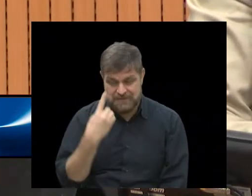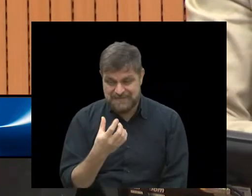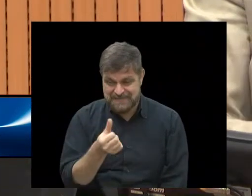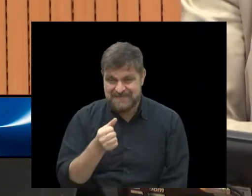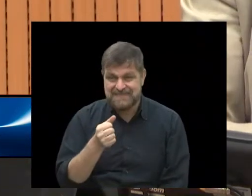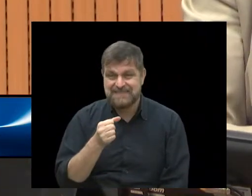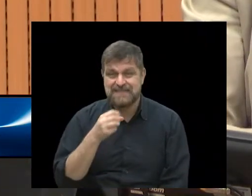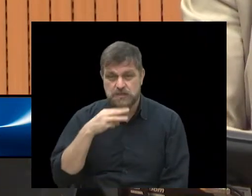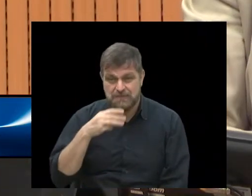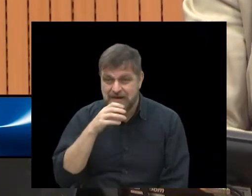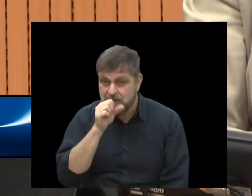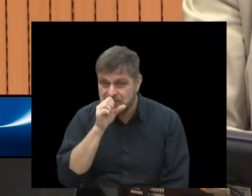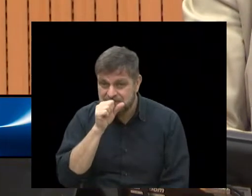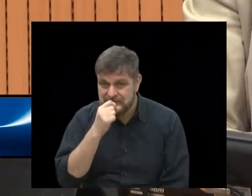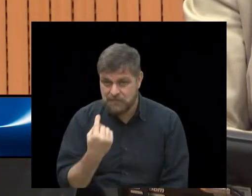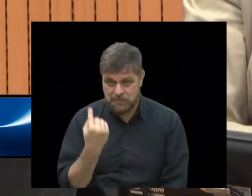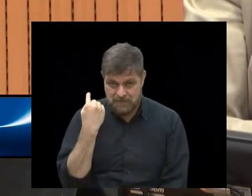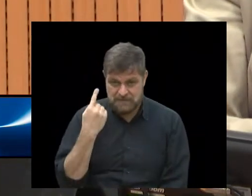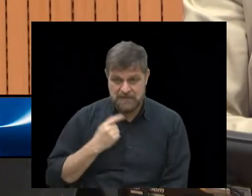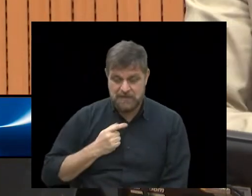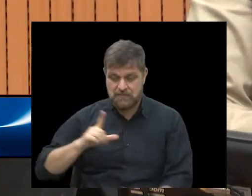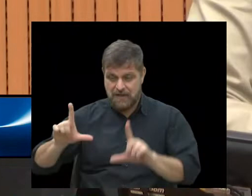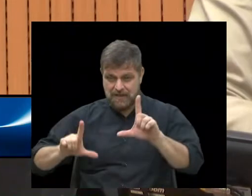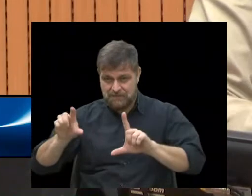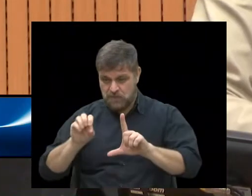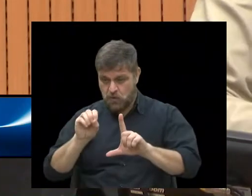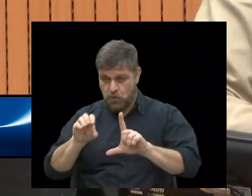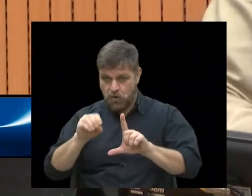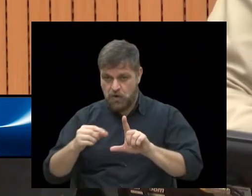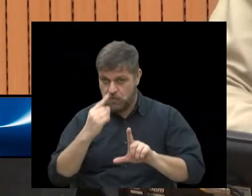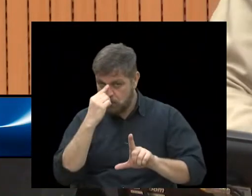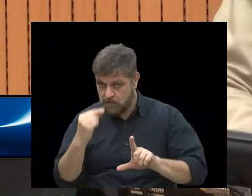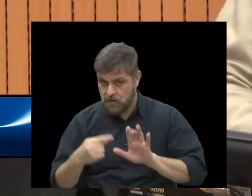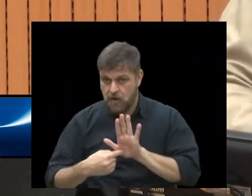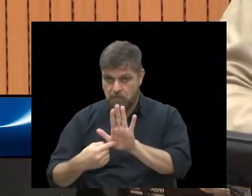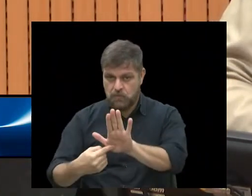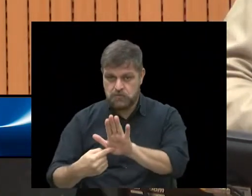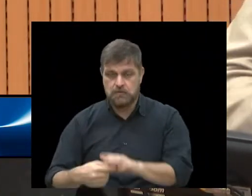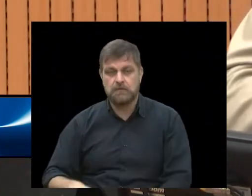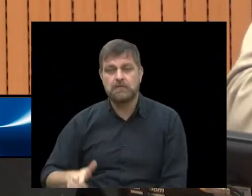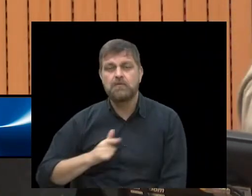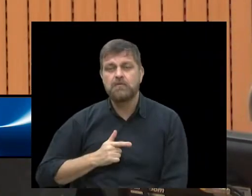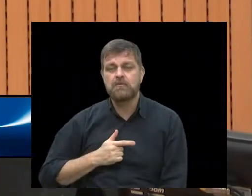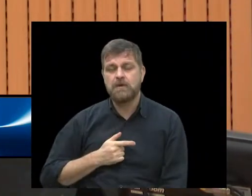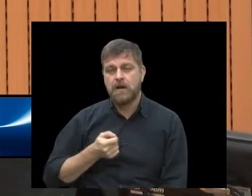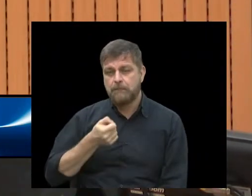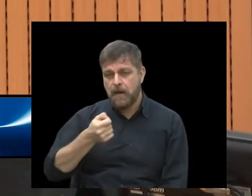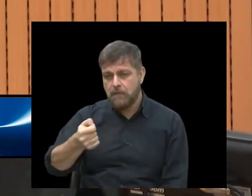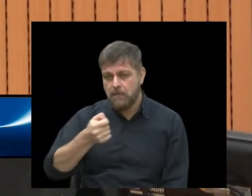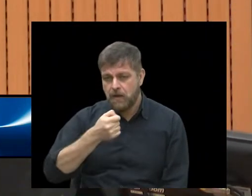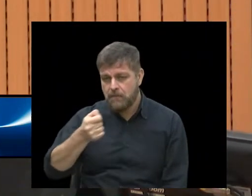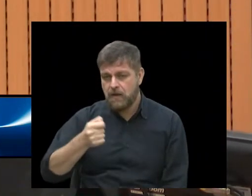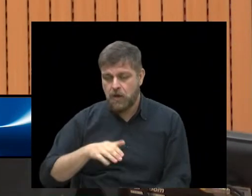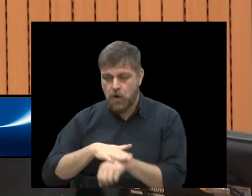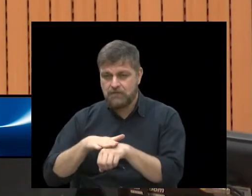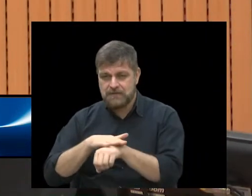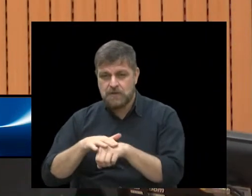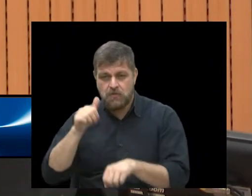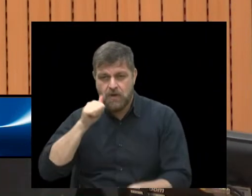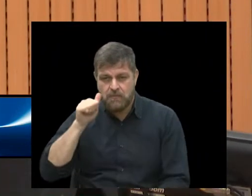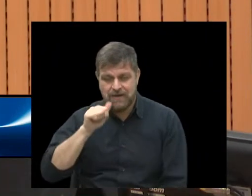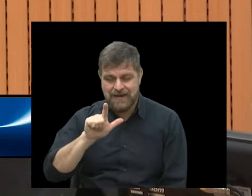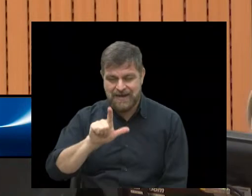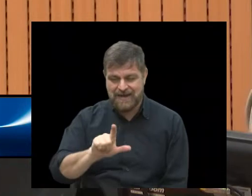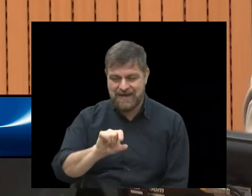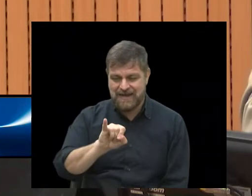programa de TV Caldeirão do Huck exibiu em seu quadro Lar Docilar uma matéria com a Lisandra